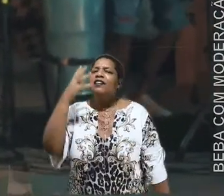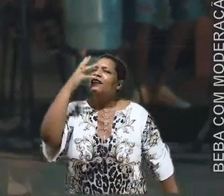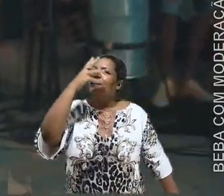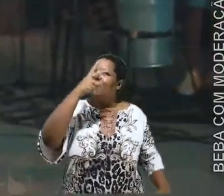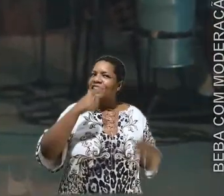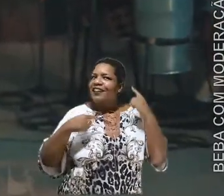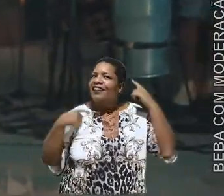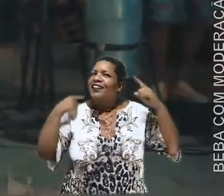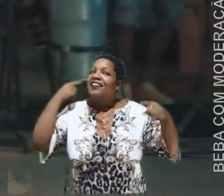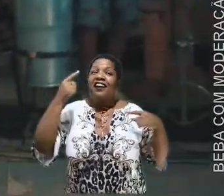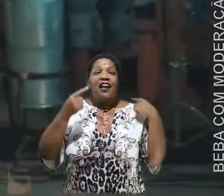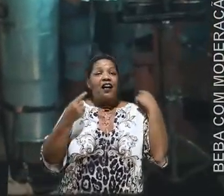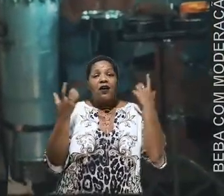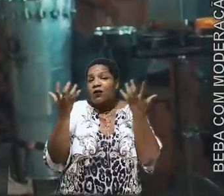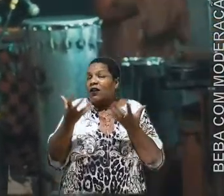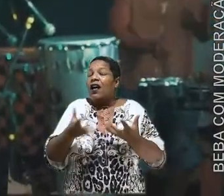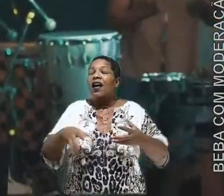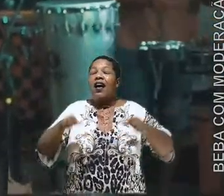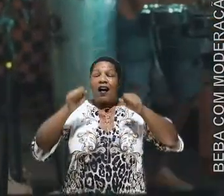é